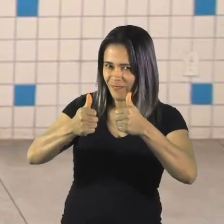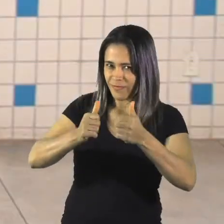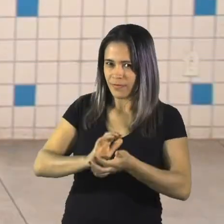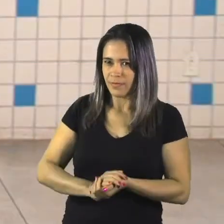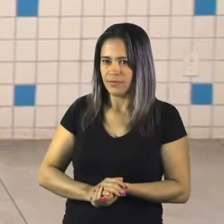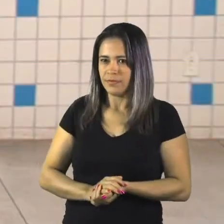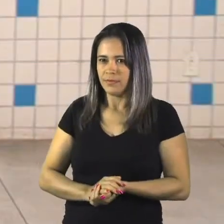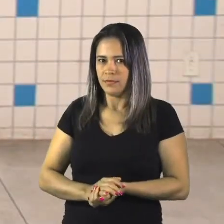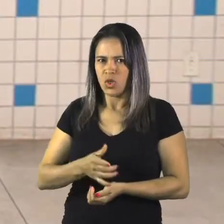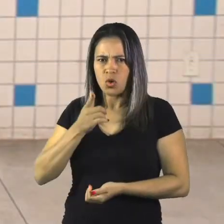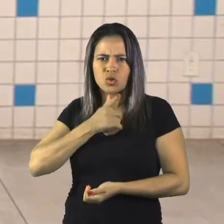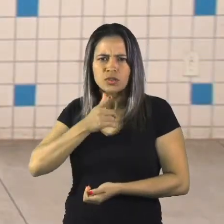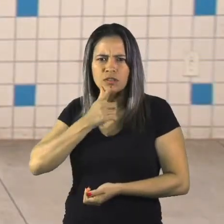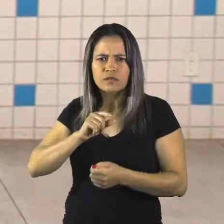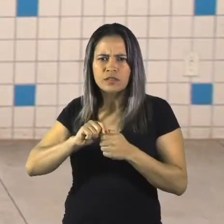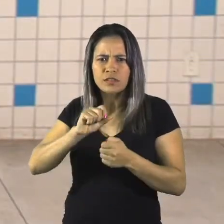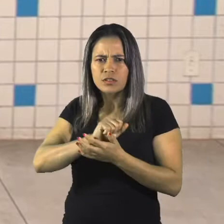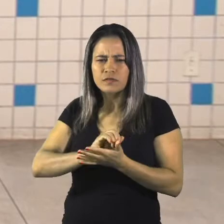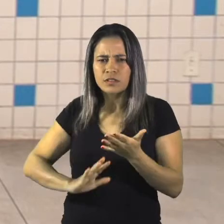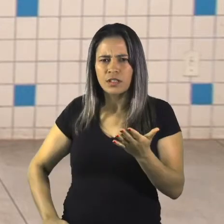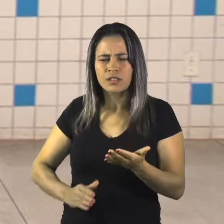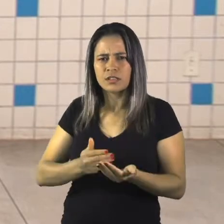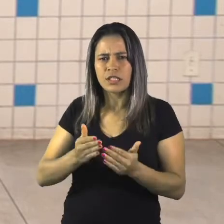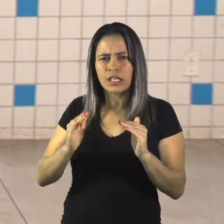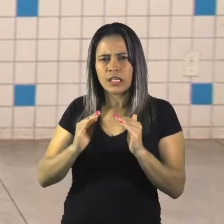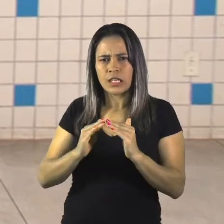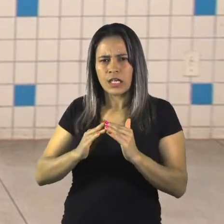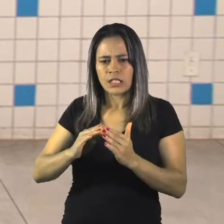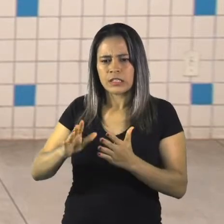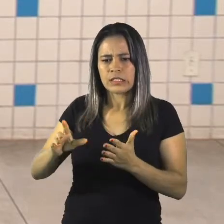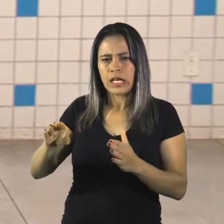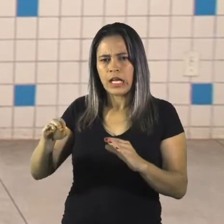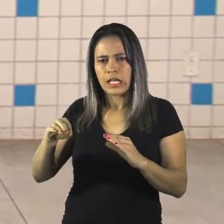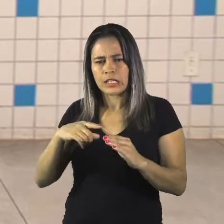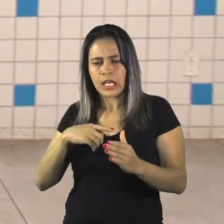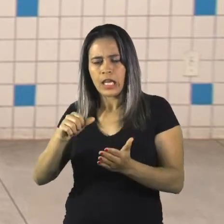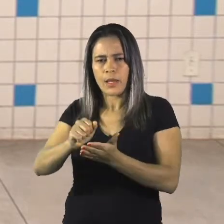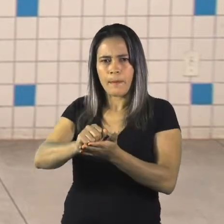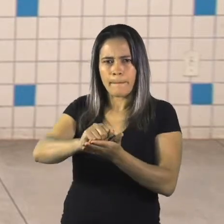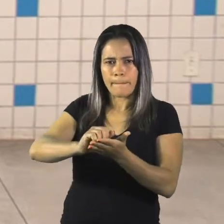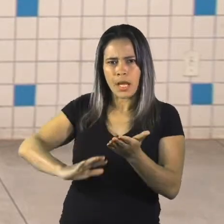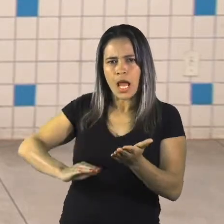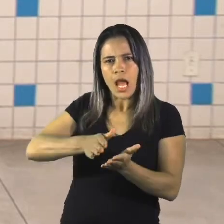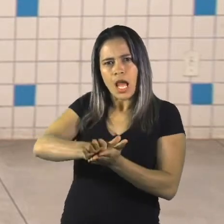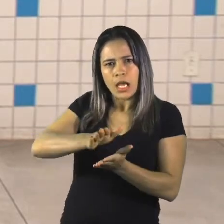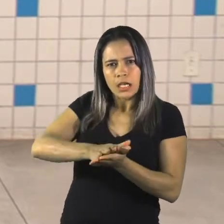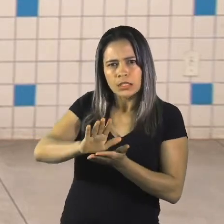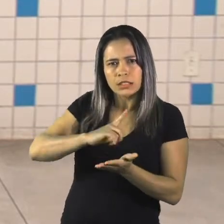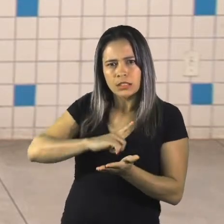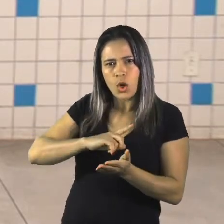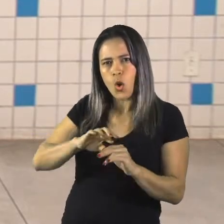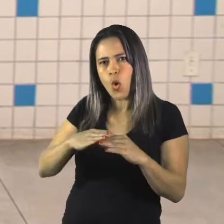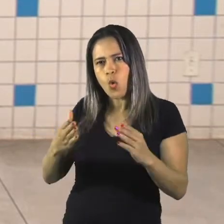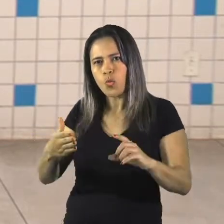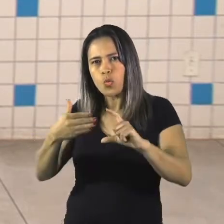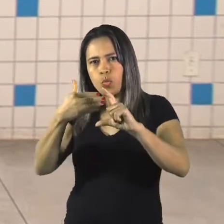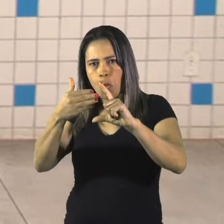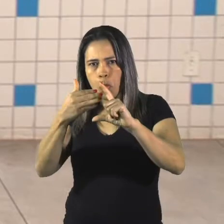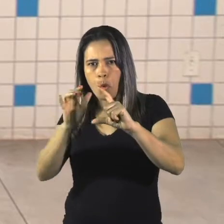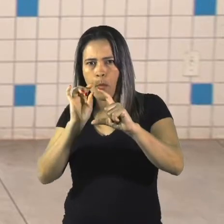conseguindo fazer as atividades de vocês aí? As atividades que estão recebendo em casa impresso ou as que vocês têm acompanhado